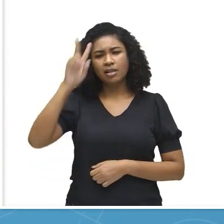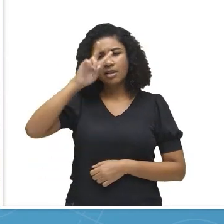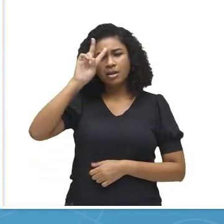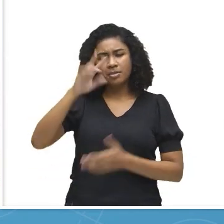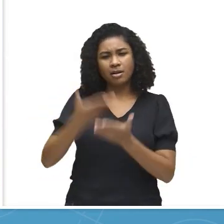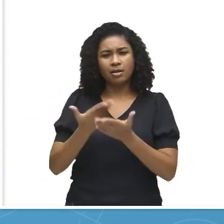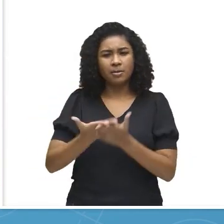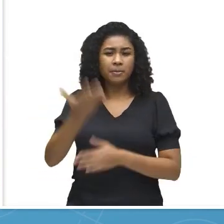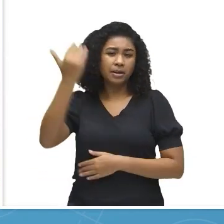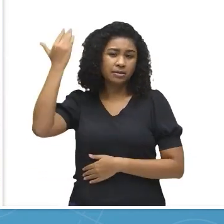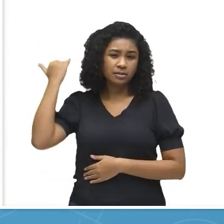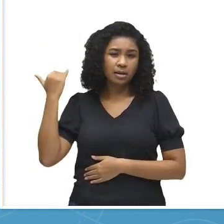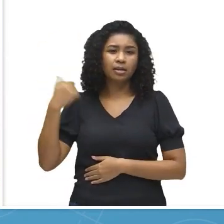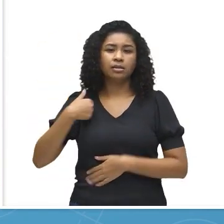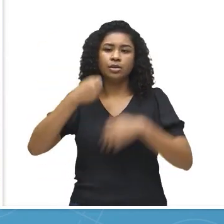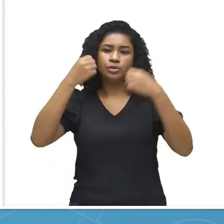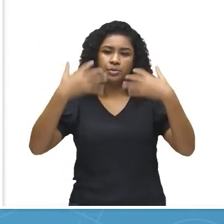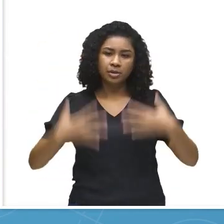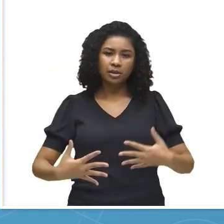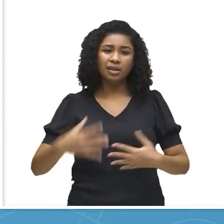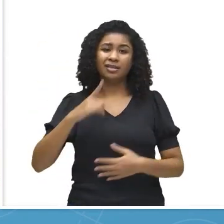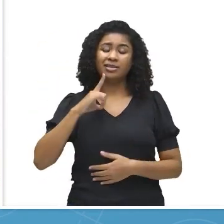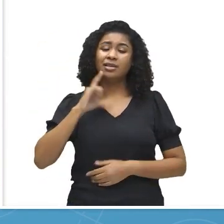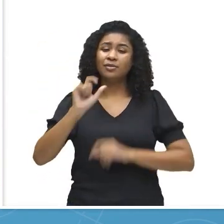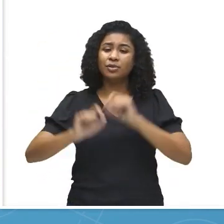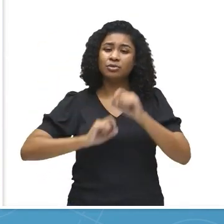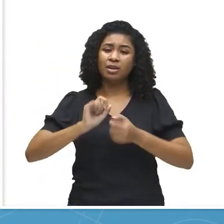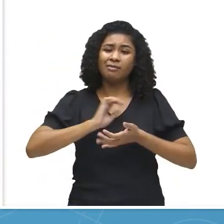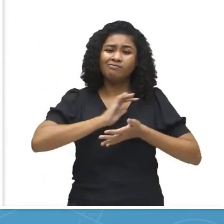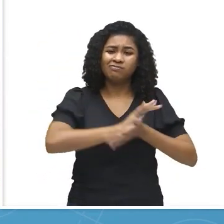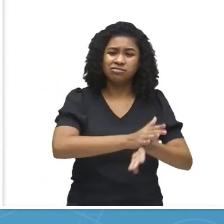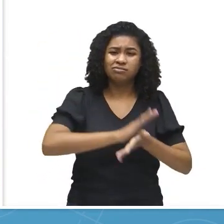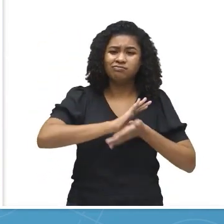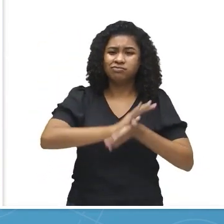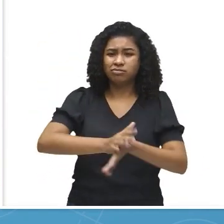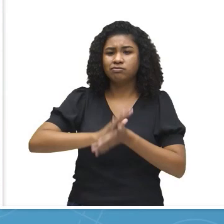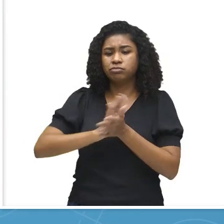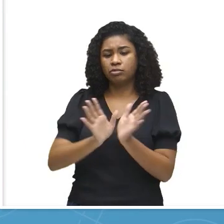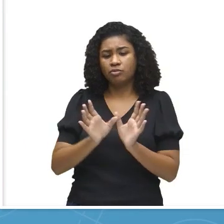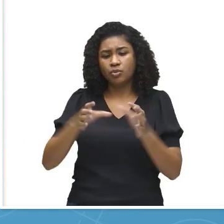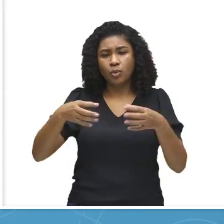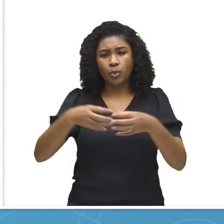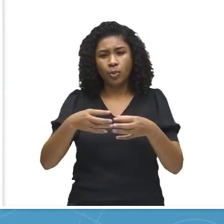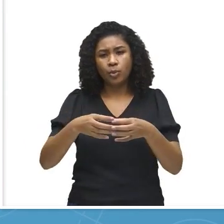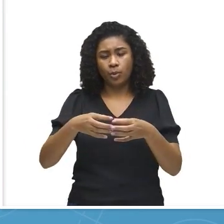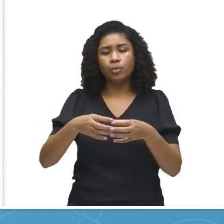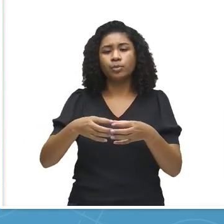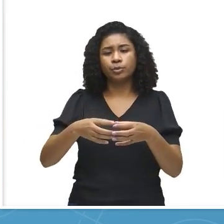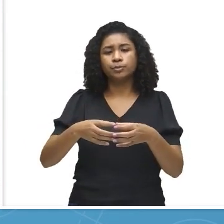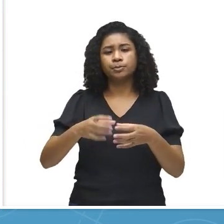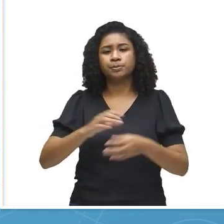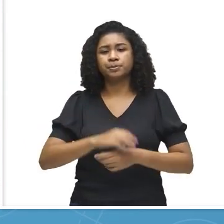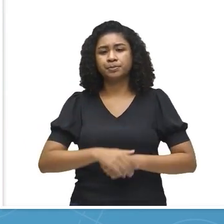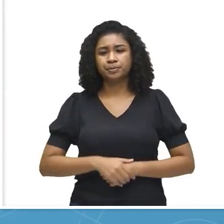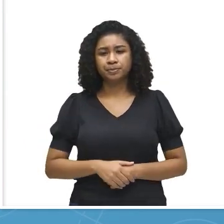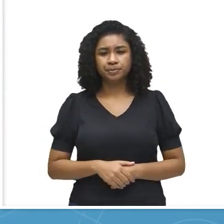essa guerra terminou com um massacre de grupo hindus pelo poderio bélico e militar